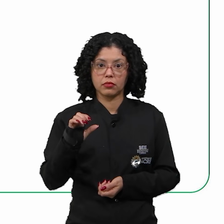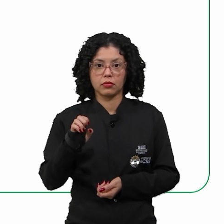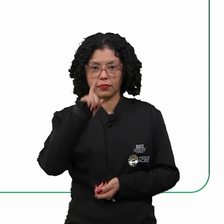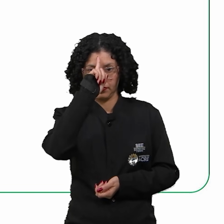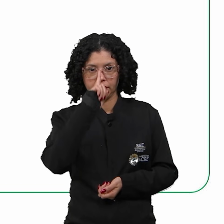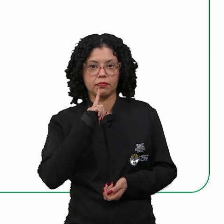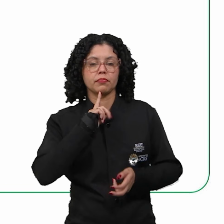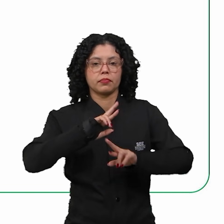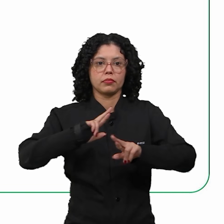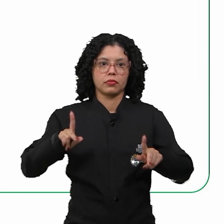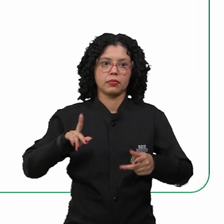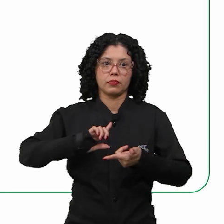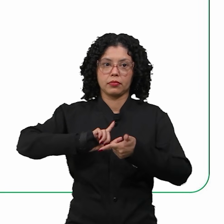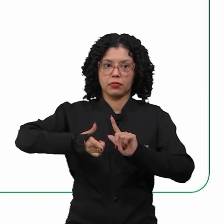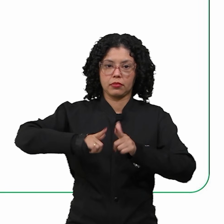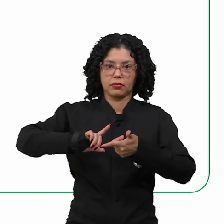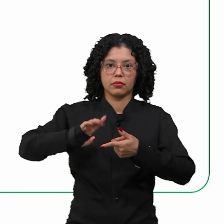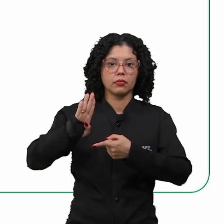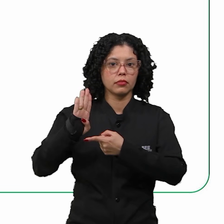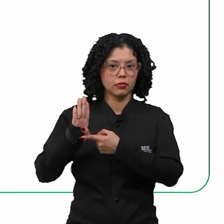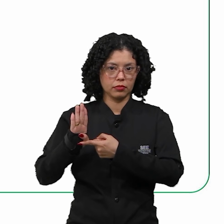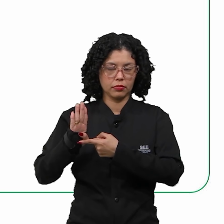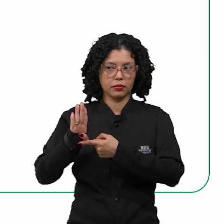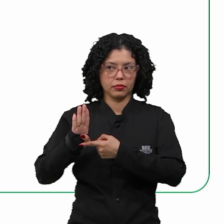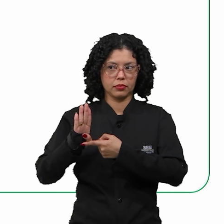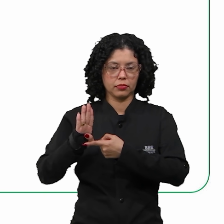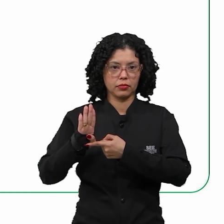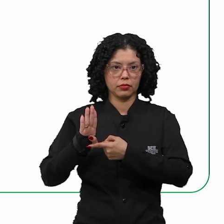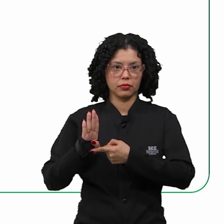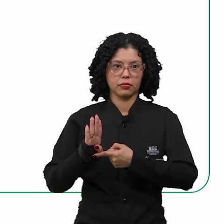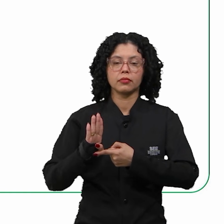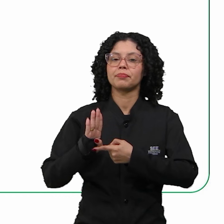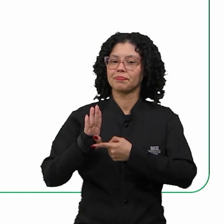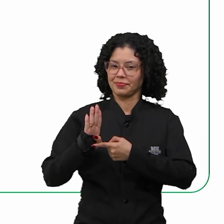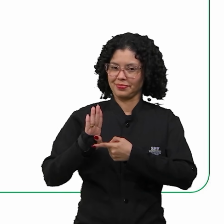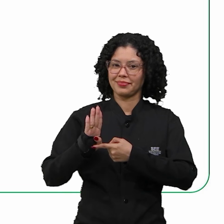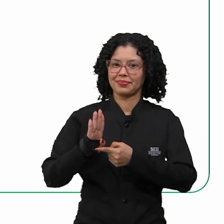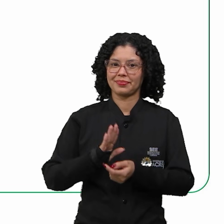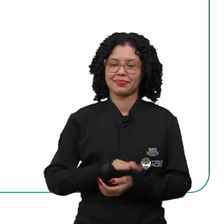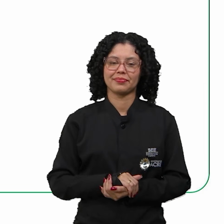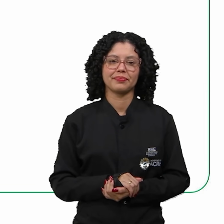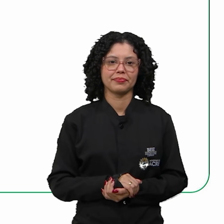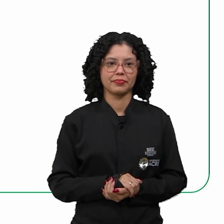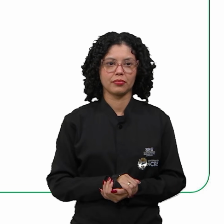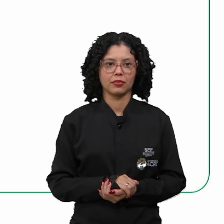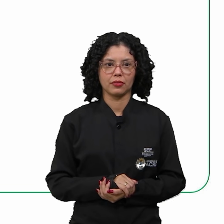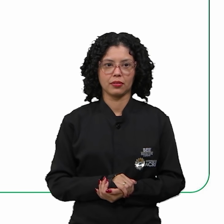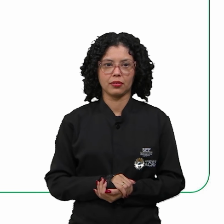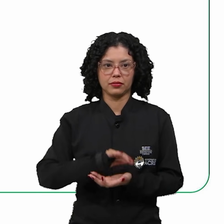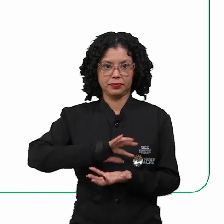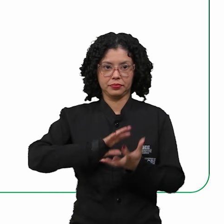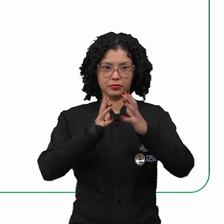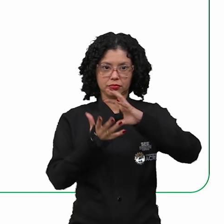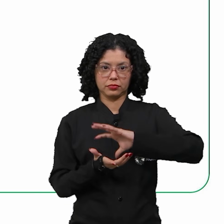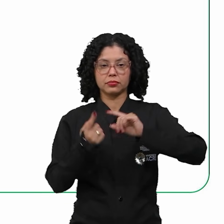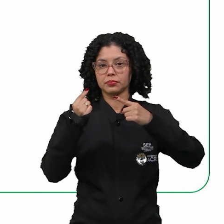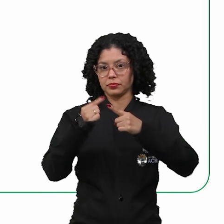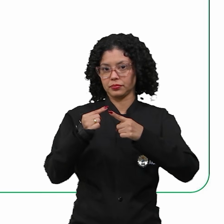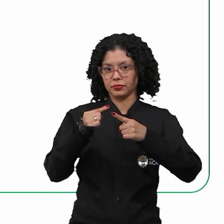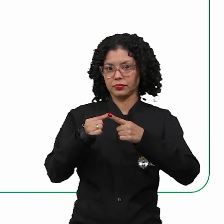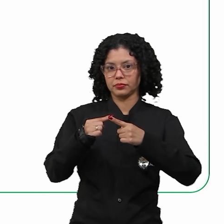diferentes. Então, a alternativa correta é realmente a letra B, corpo redondo, porque